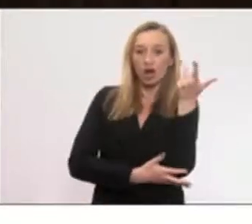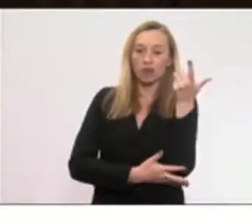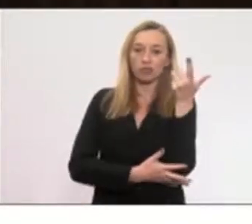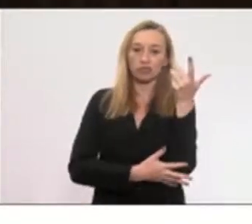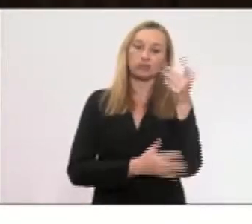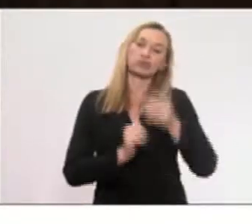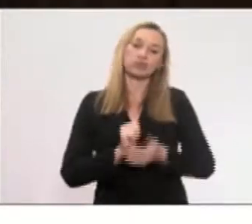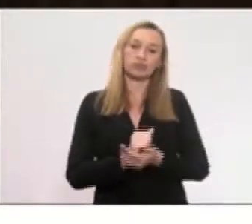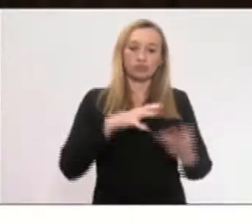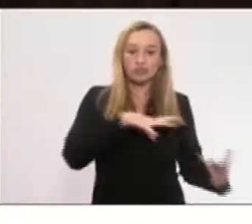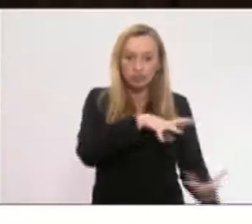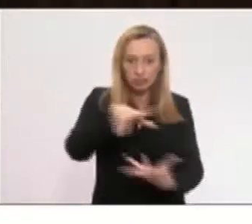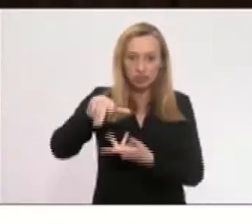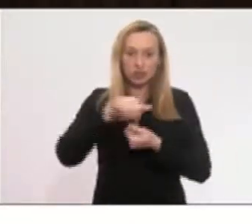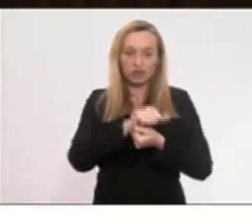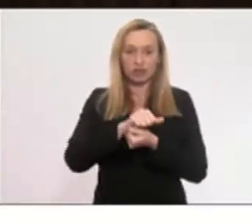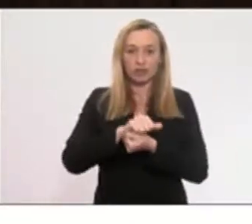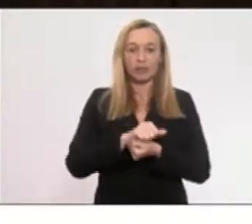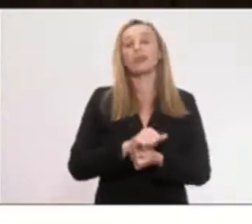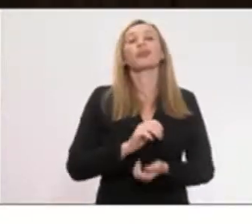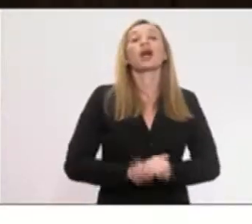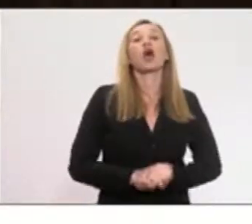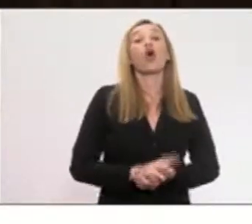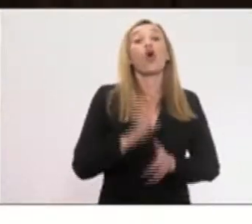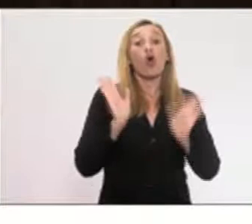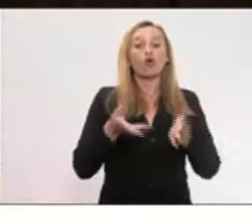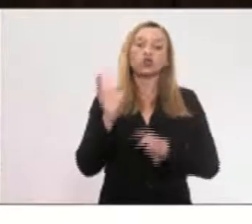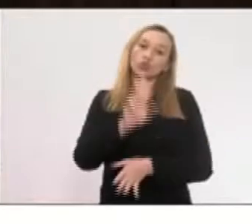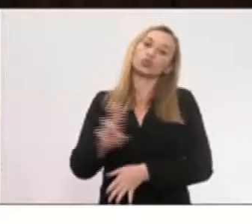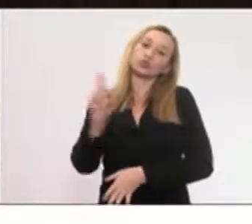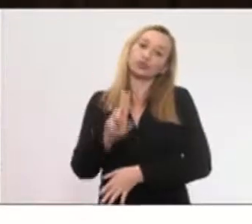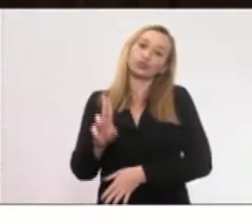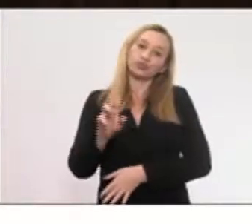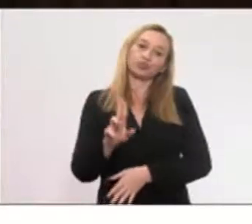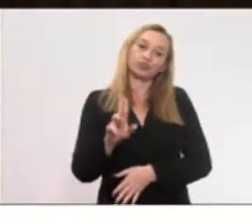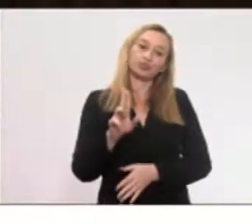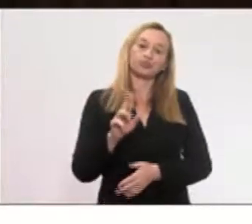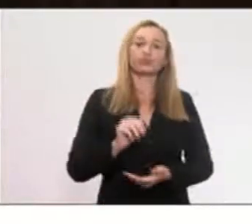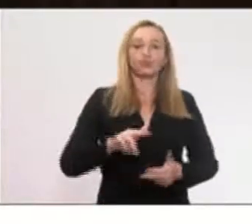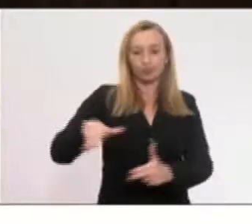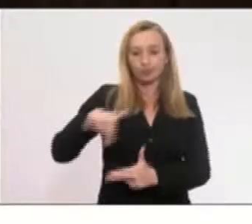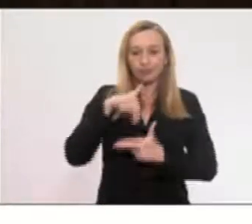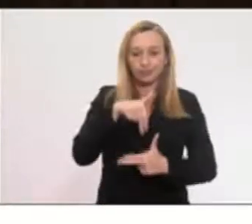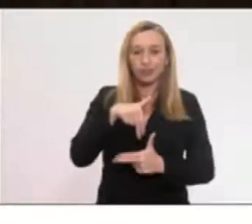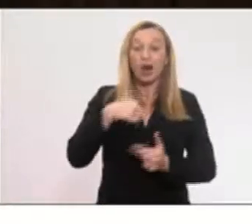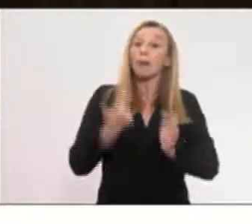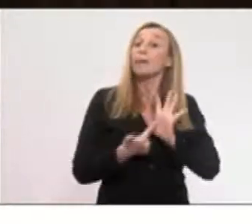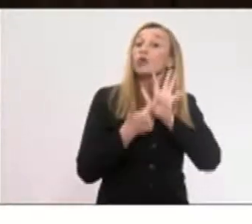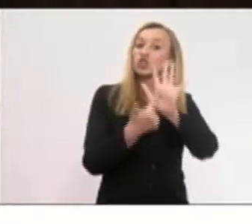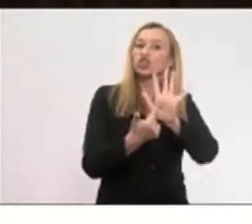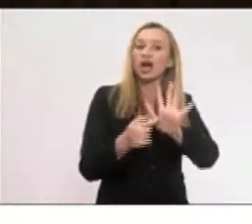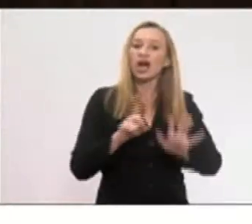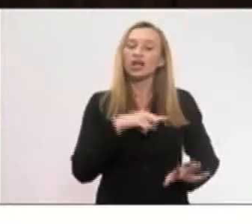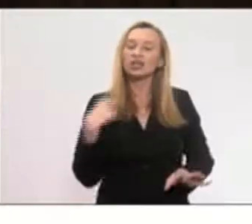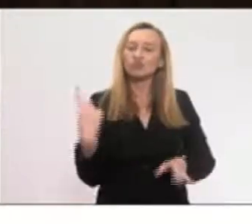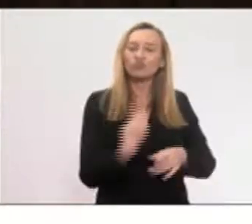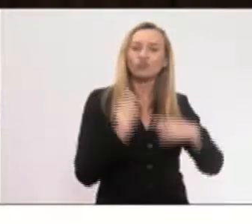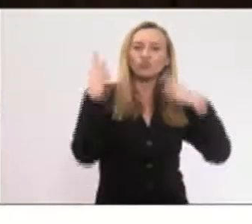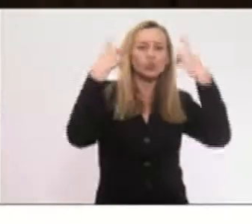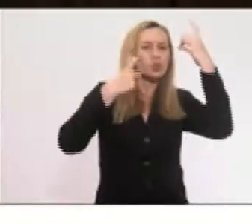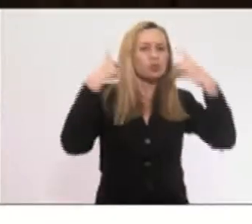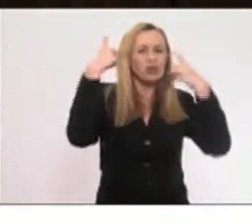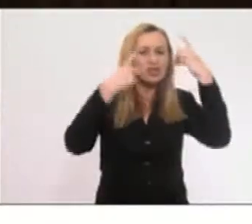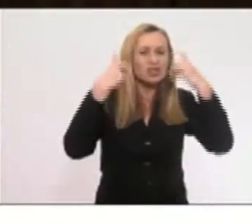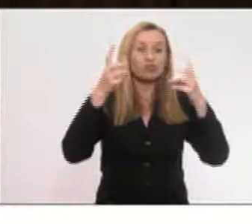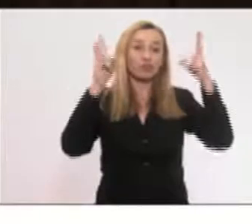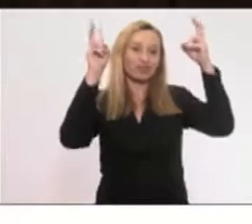E nós hoje fazemos uso da tribuna para mostrar a nossa preocupação com